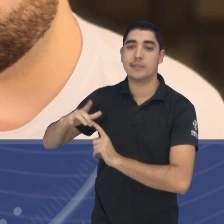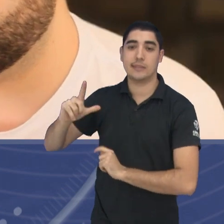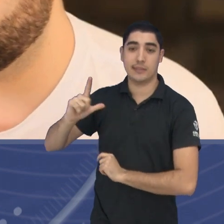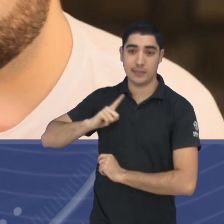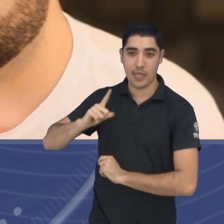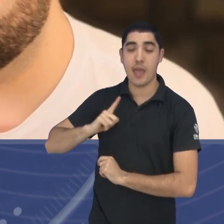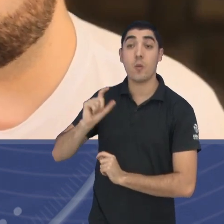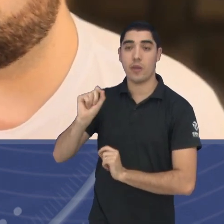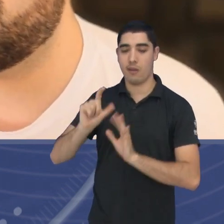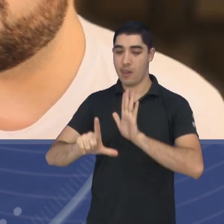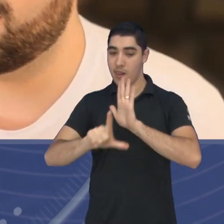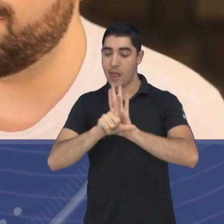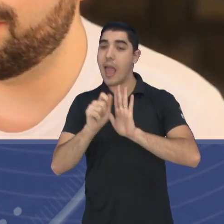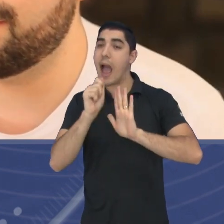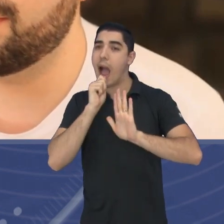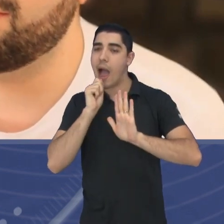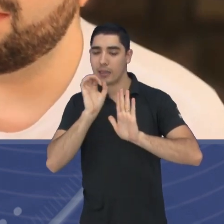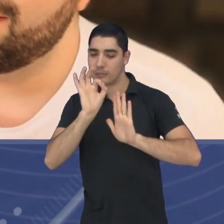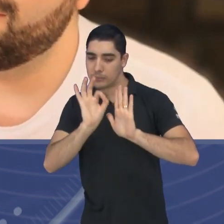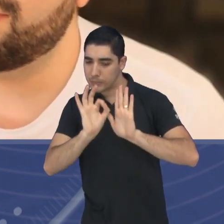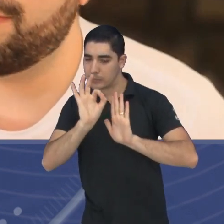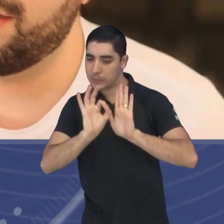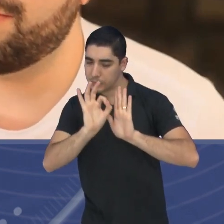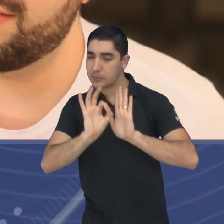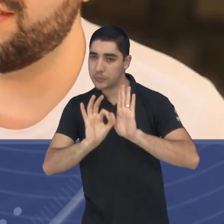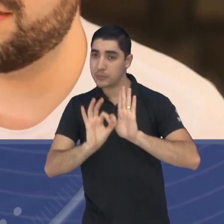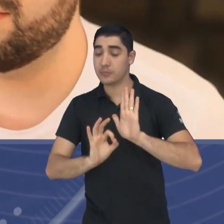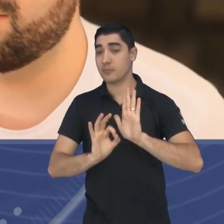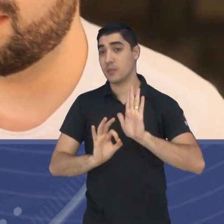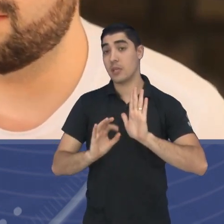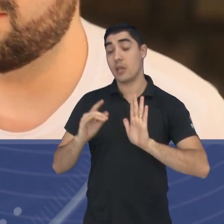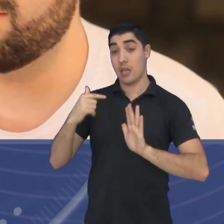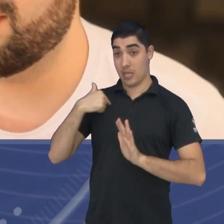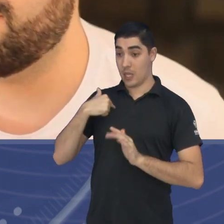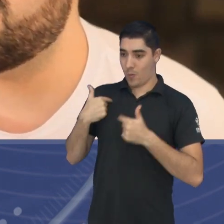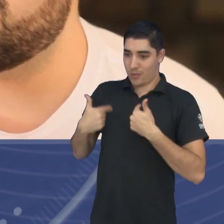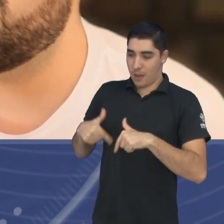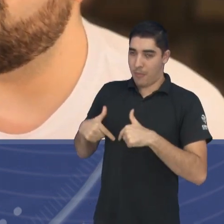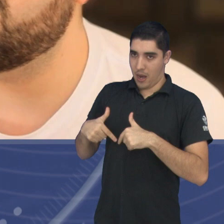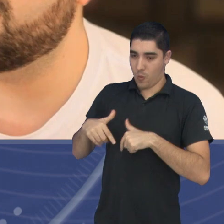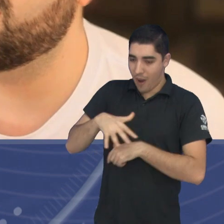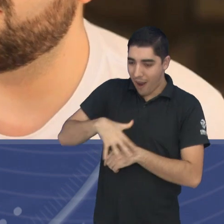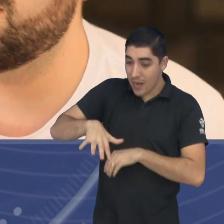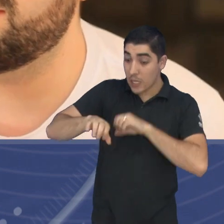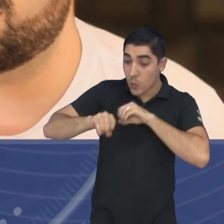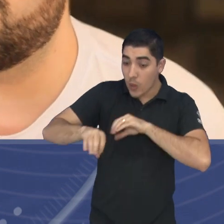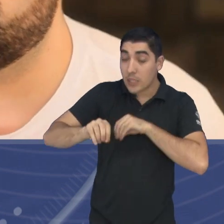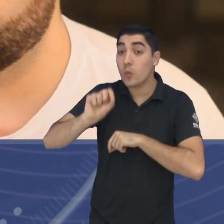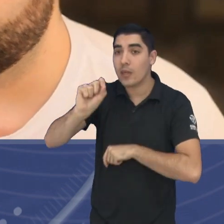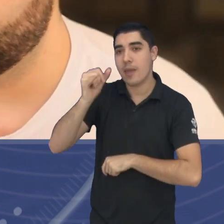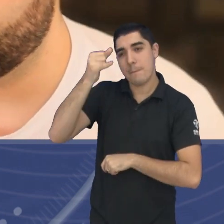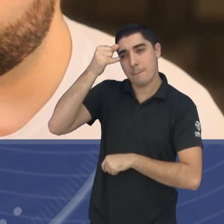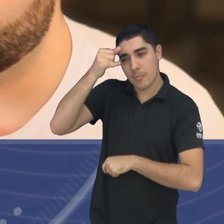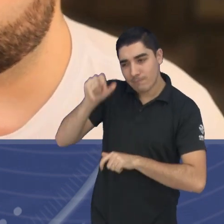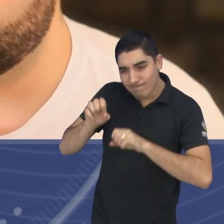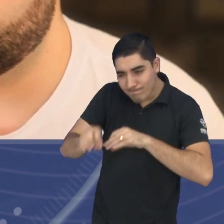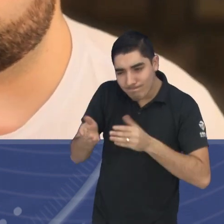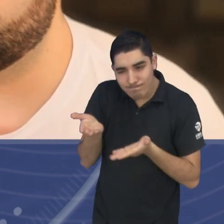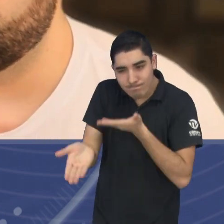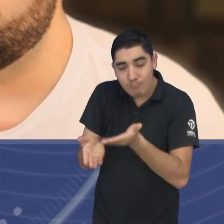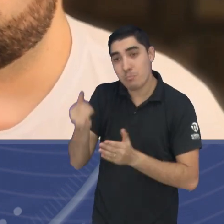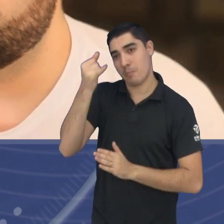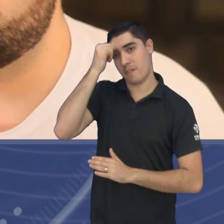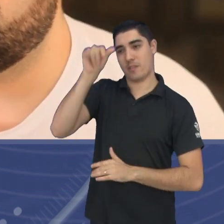parte da legislação, na parte de repressão, e eu trabalho mais na área de educação, né, na parte de prevenção a esse tipo de